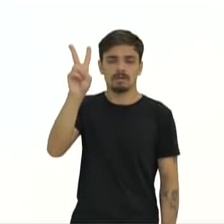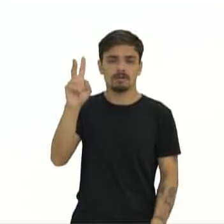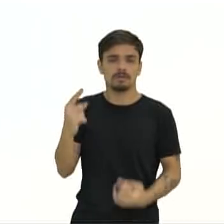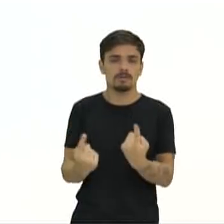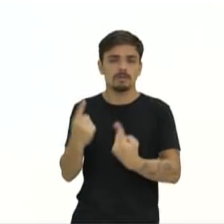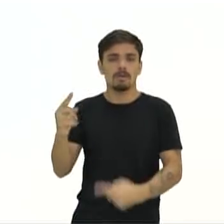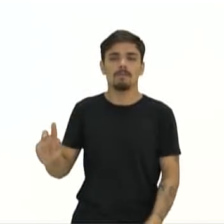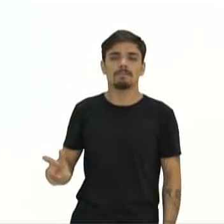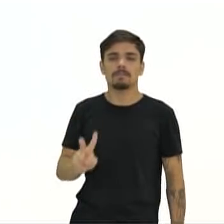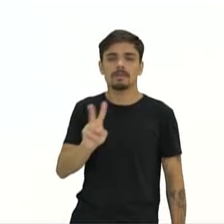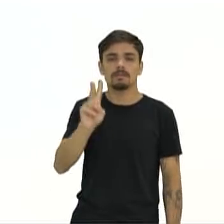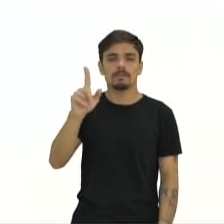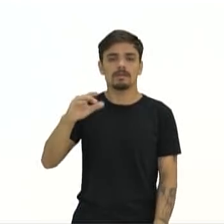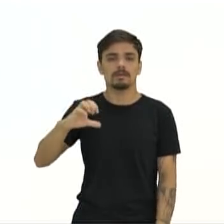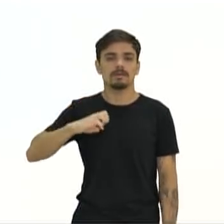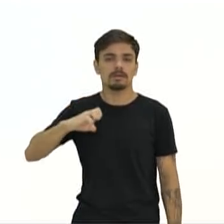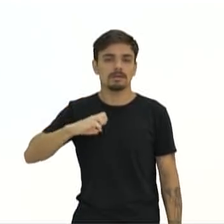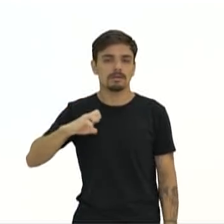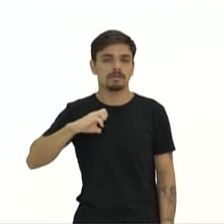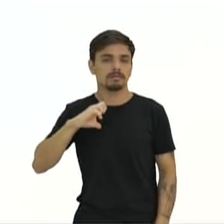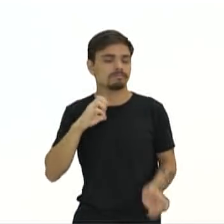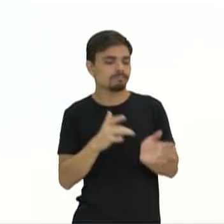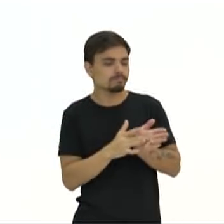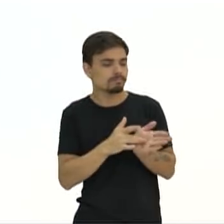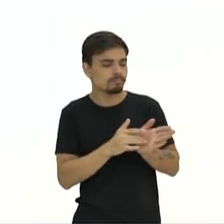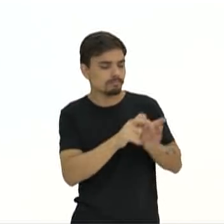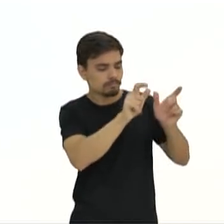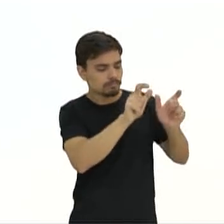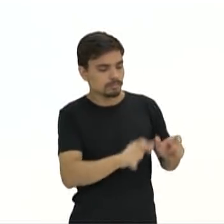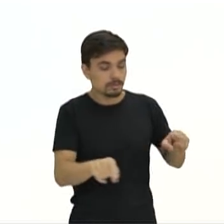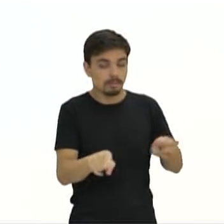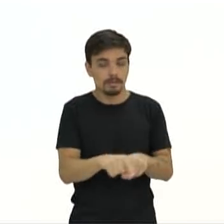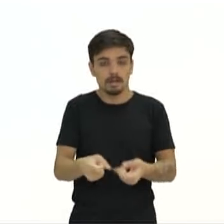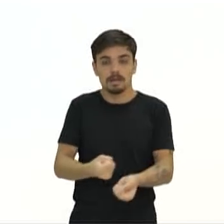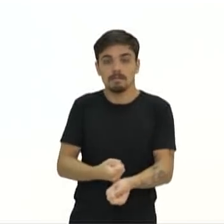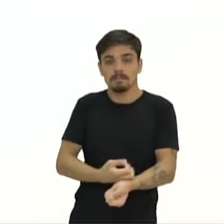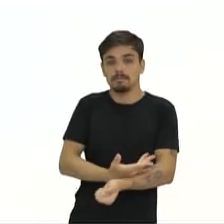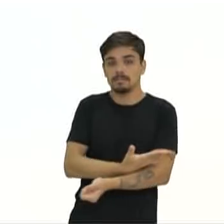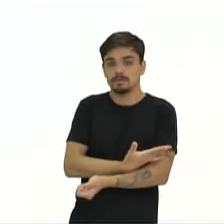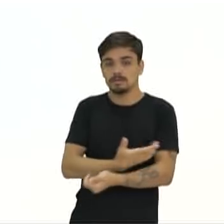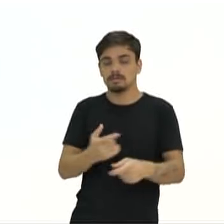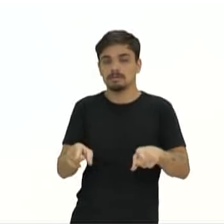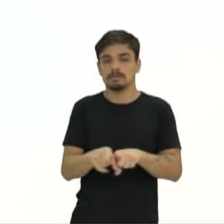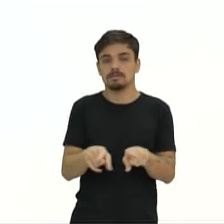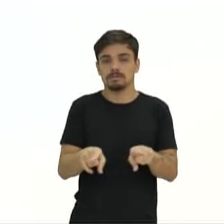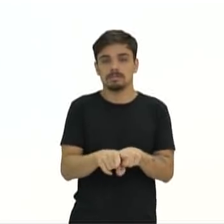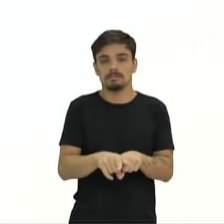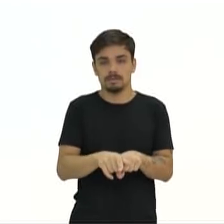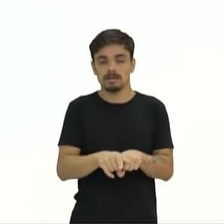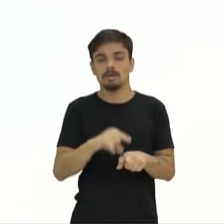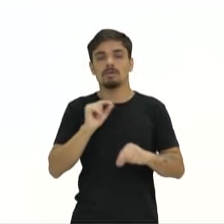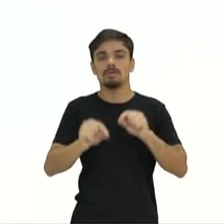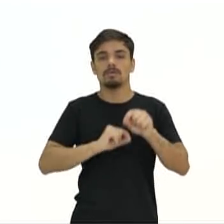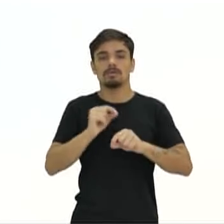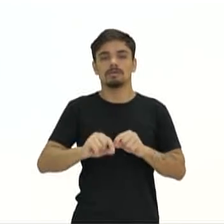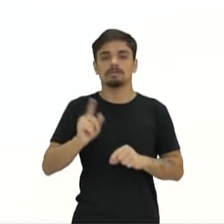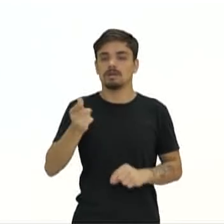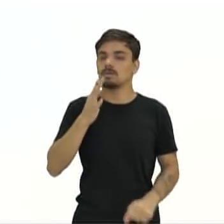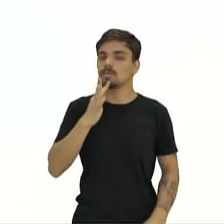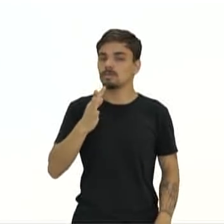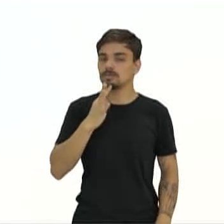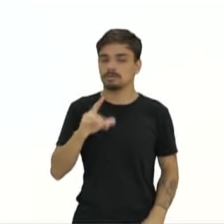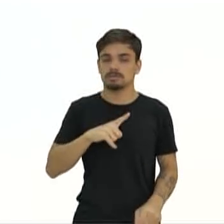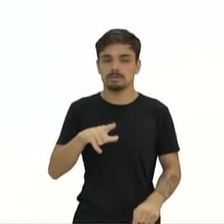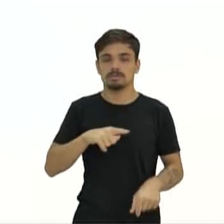são esses valores? Os éticos, os estéticos e os emocionais. Tão amplamente reconhecidos que justamente por isso servem